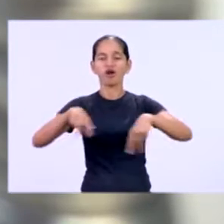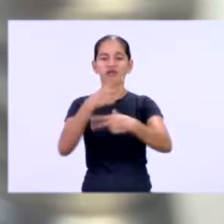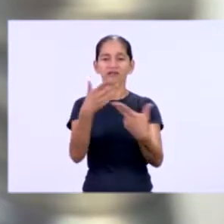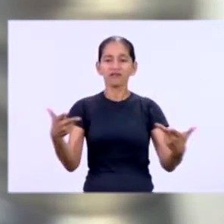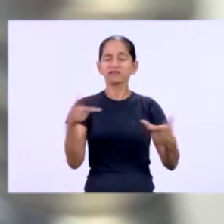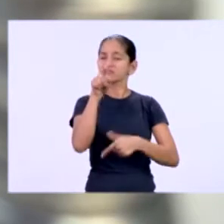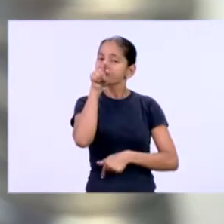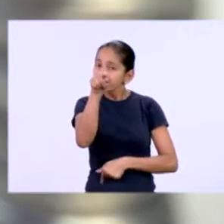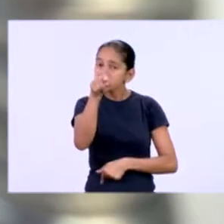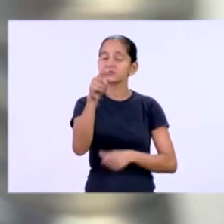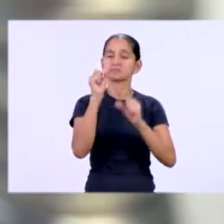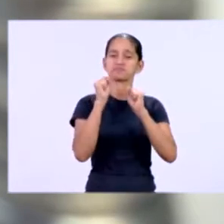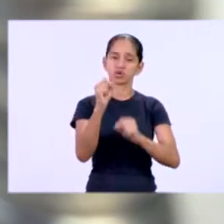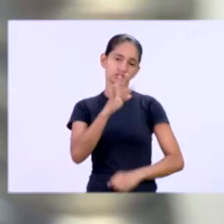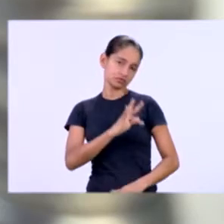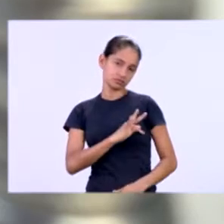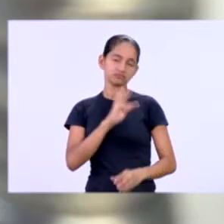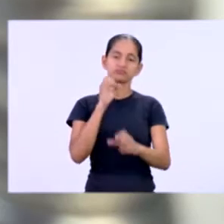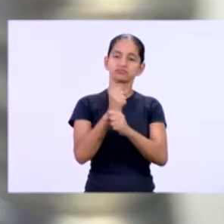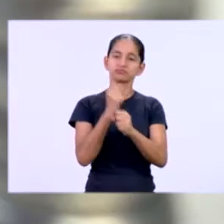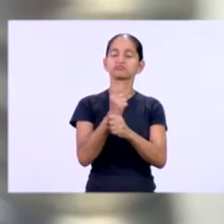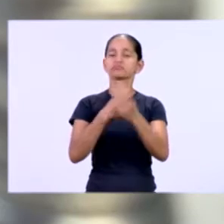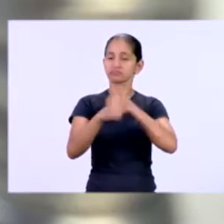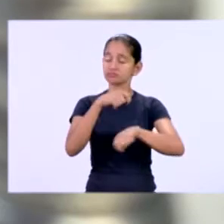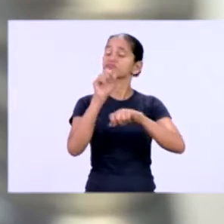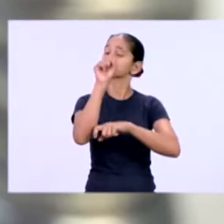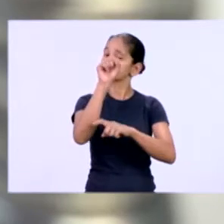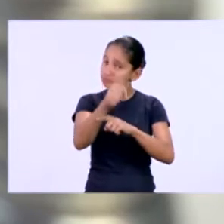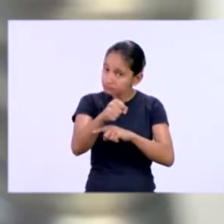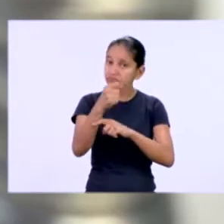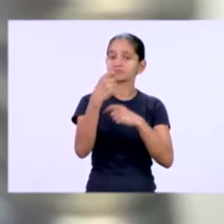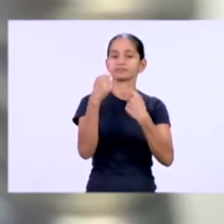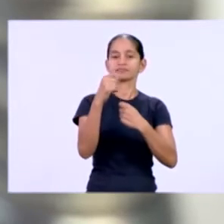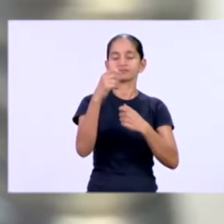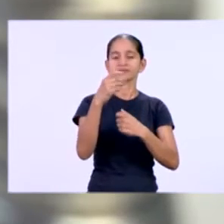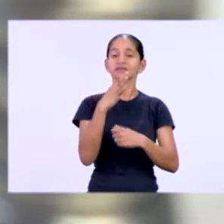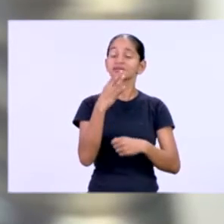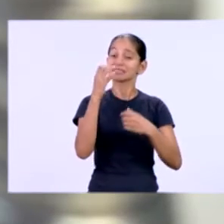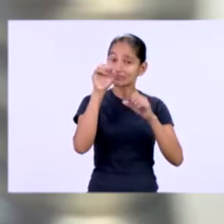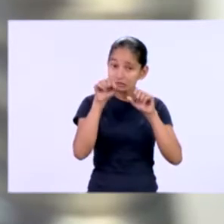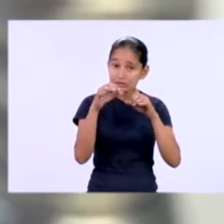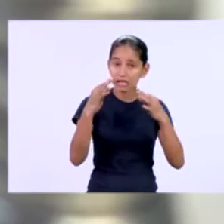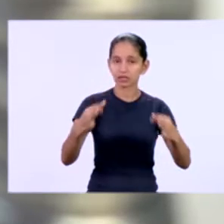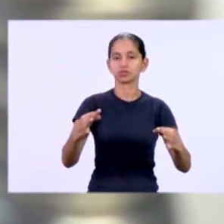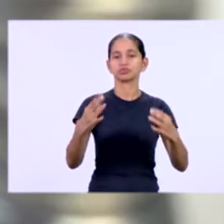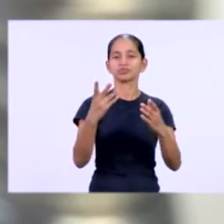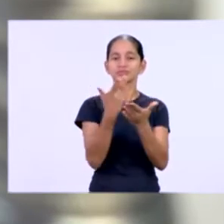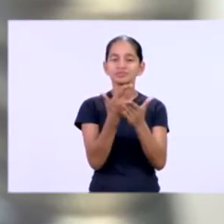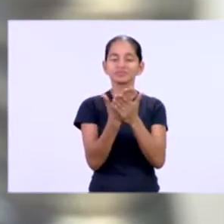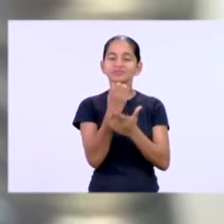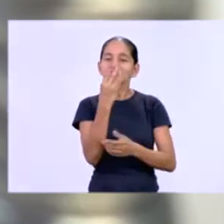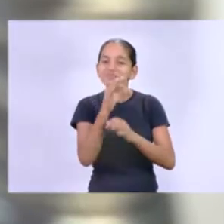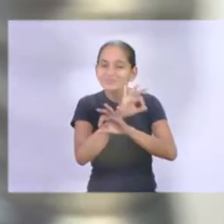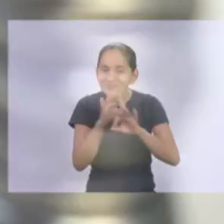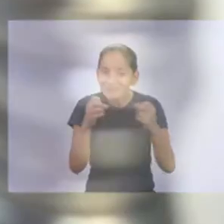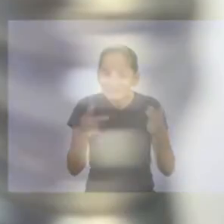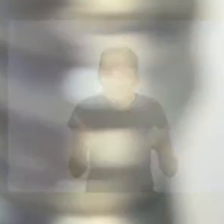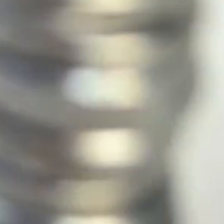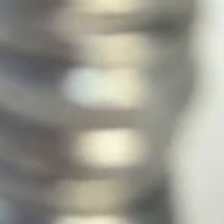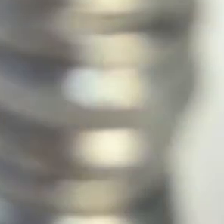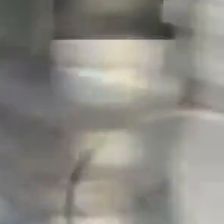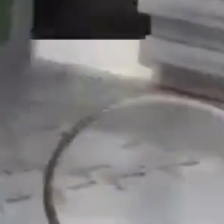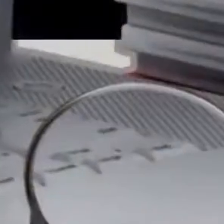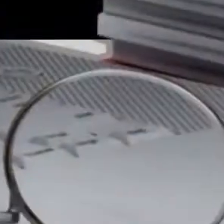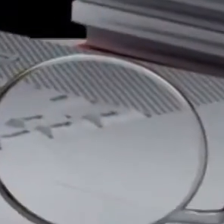você, como técnico em finanças, deve conhecer a fundo esse assunto, concorda? Bons estudos e até a próxima!